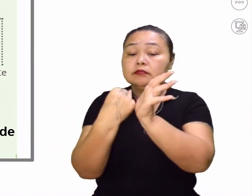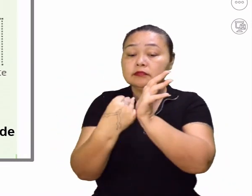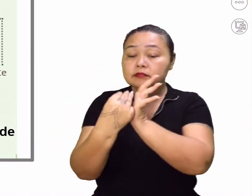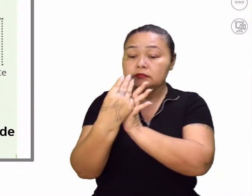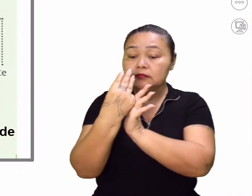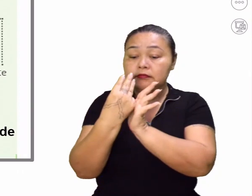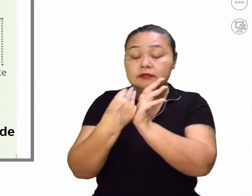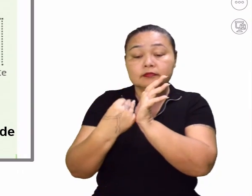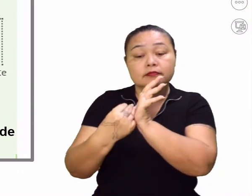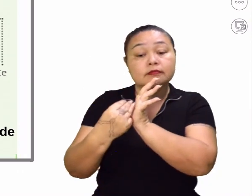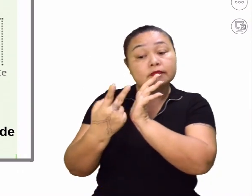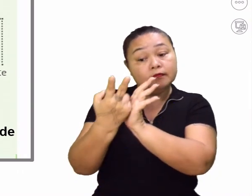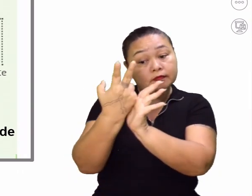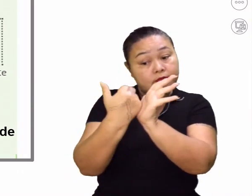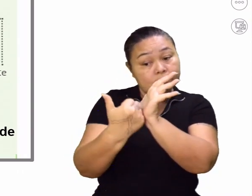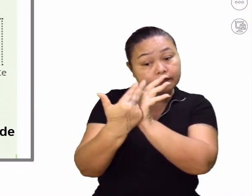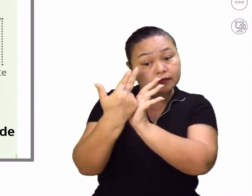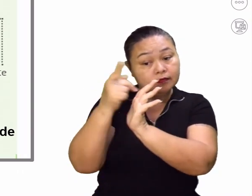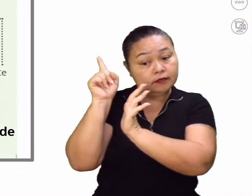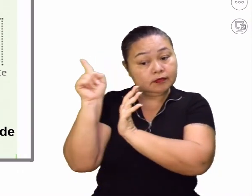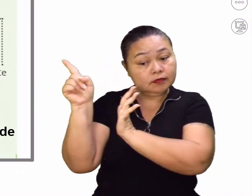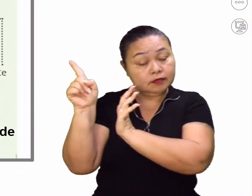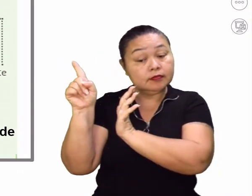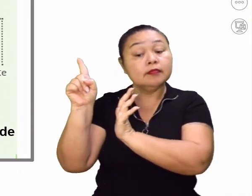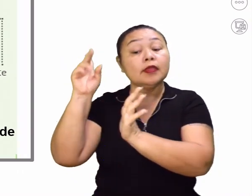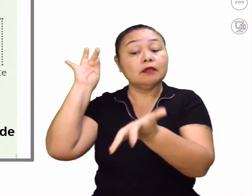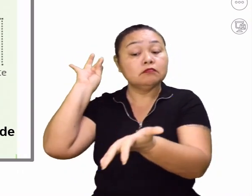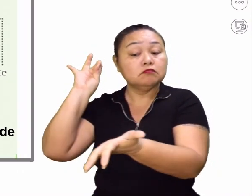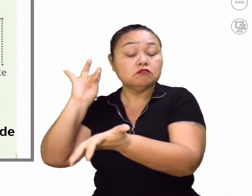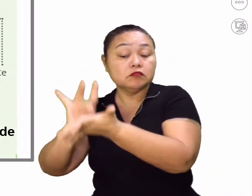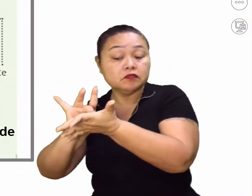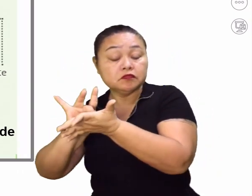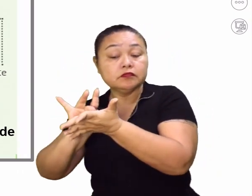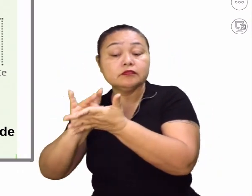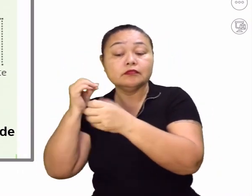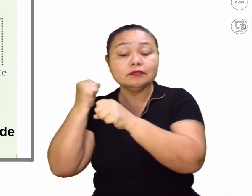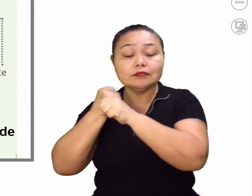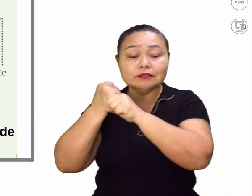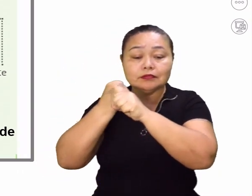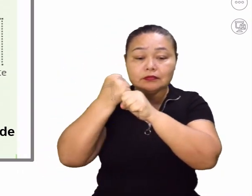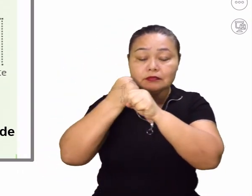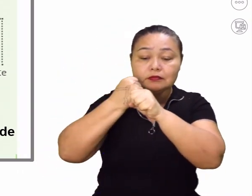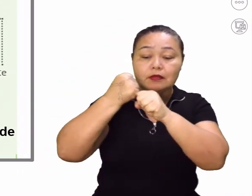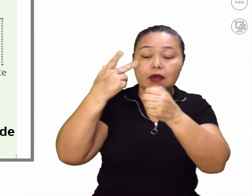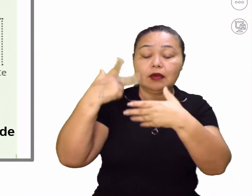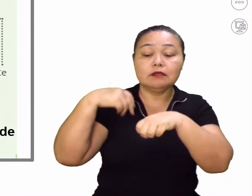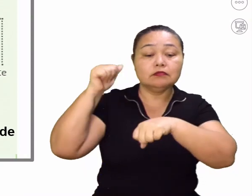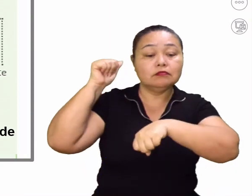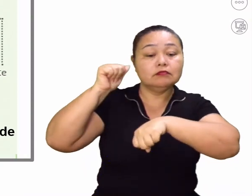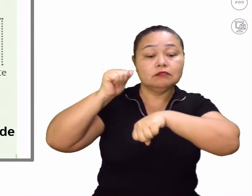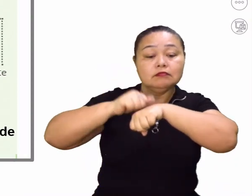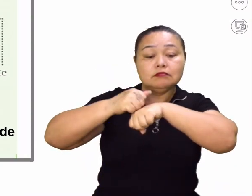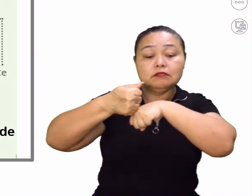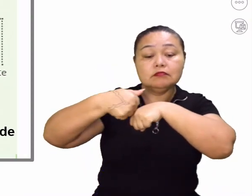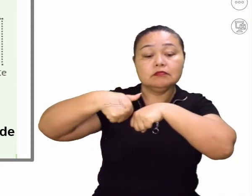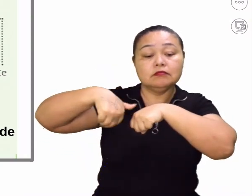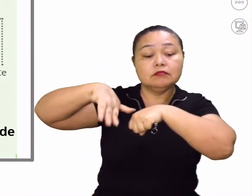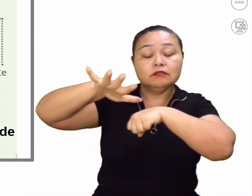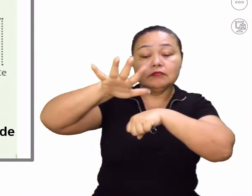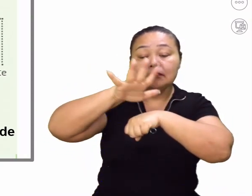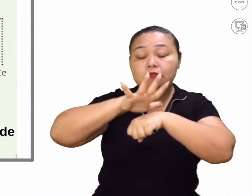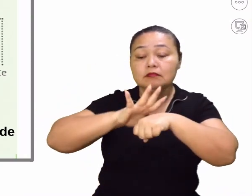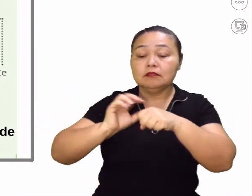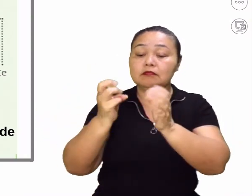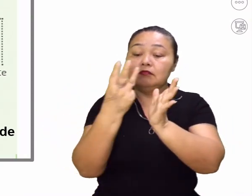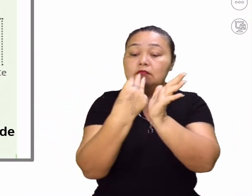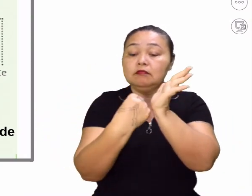melhor, mas a verdadeira arte da construção é esta primeira aqui que a gente verifica aí em um mapa,